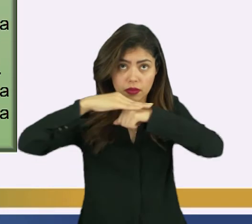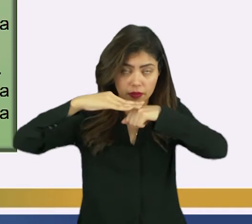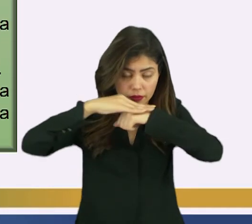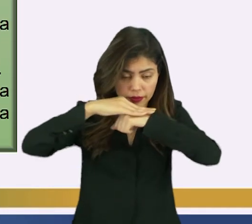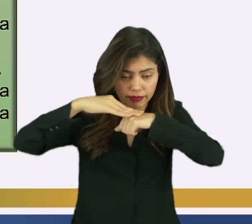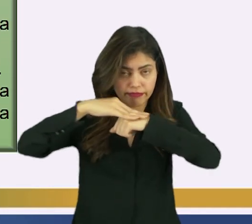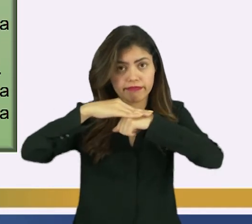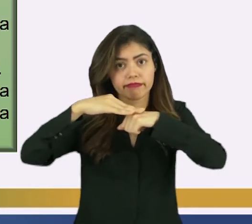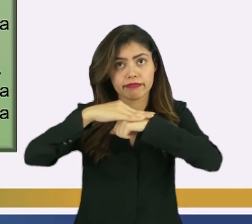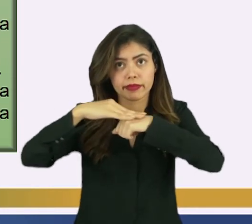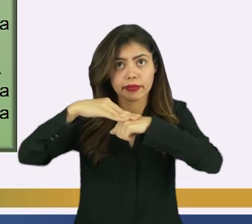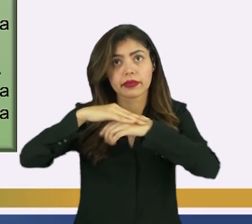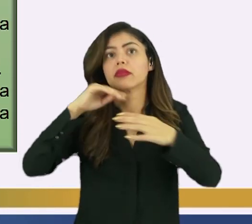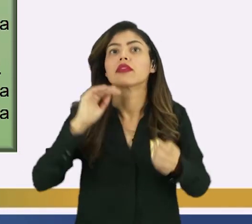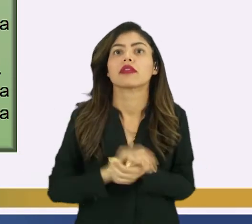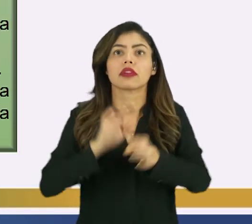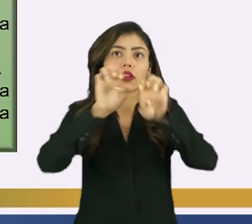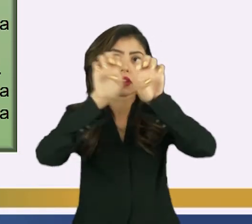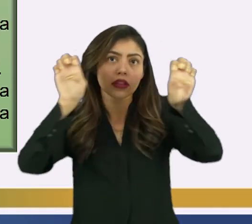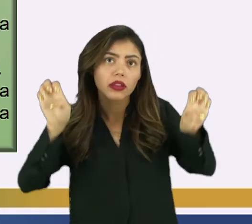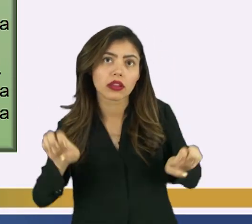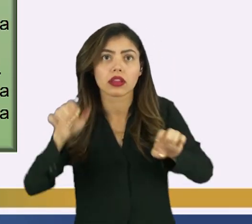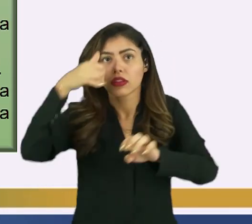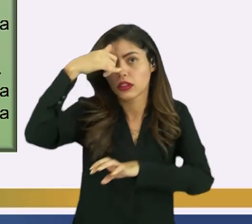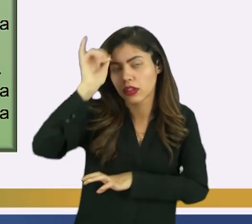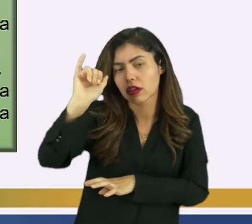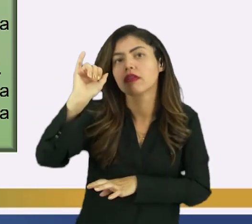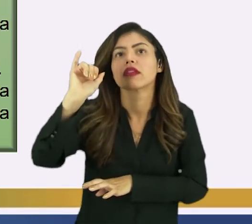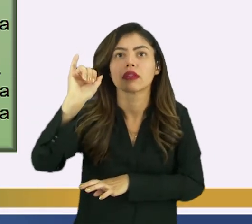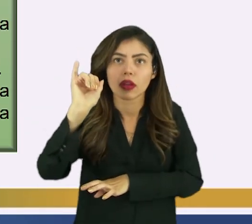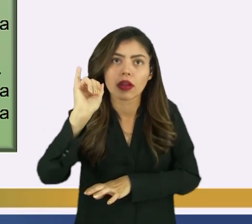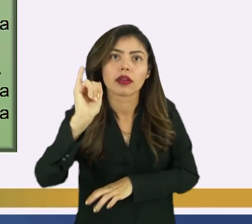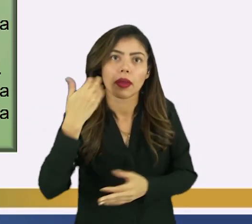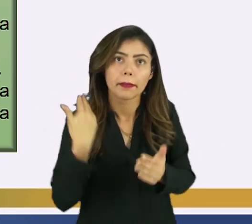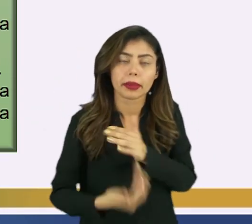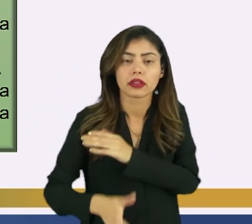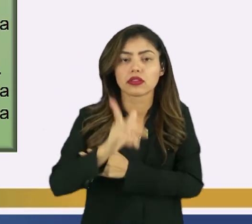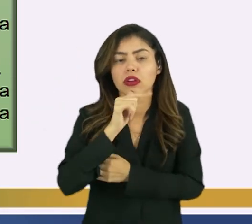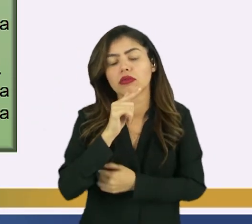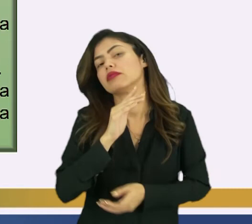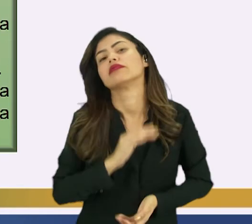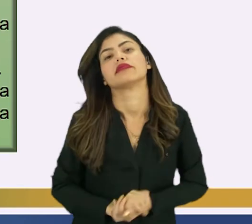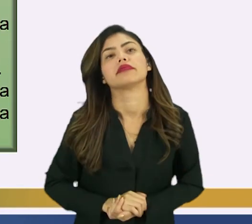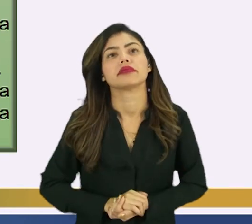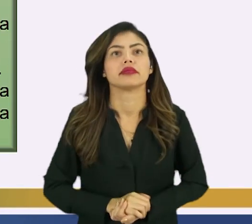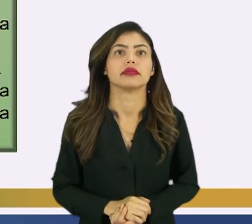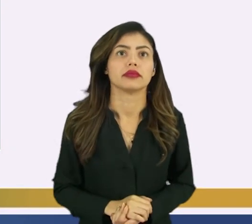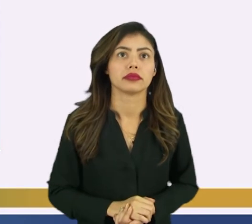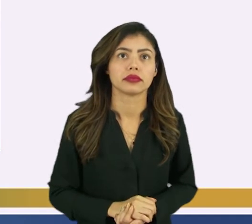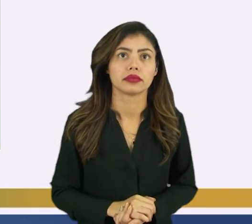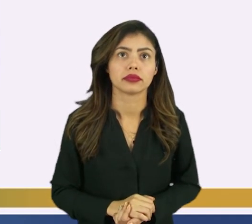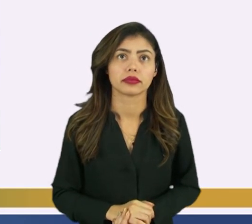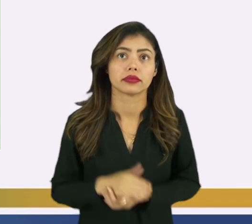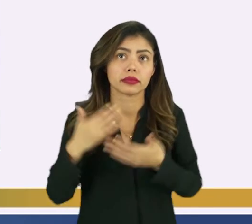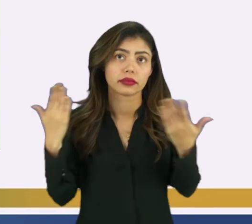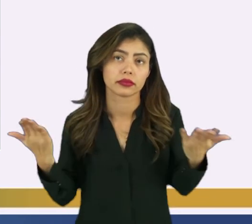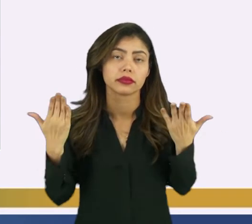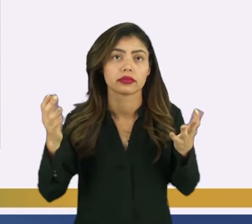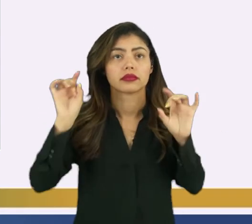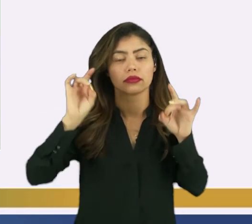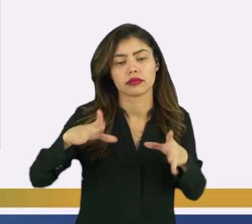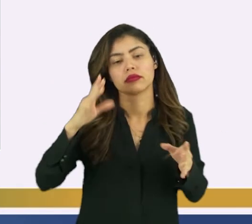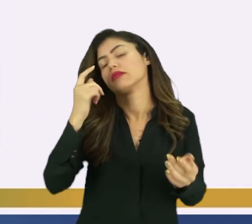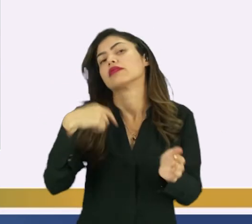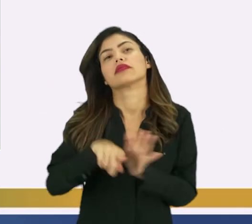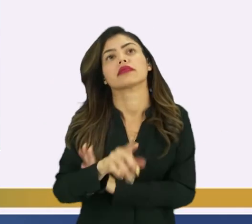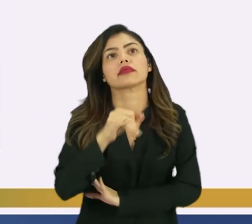acontece porque eles têm uma pele extremamente sensível, sem estruturas que evitam a perda de água. E aí, na